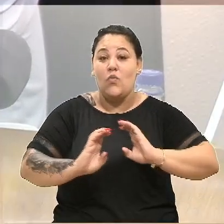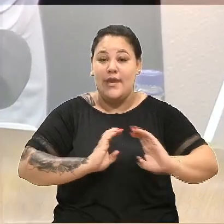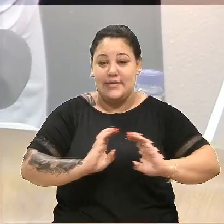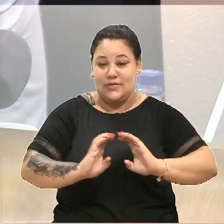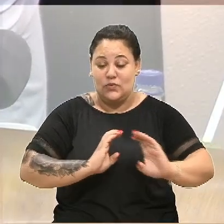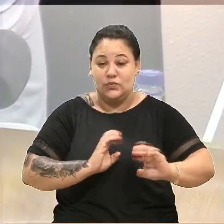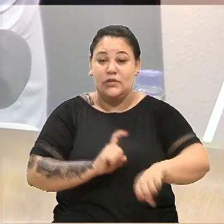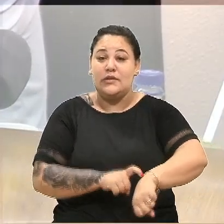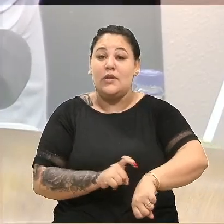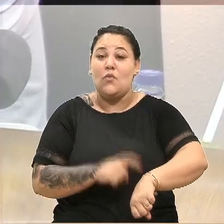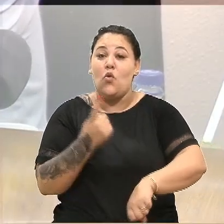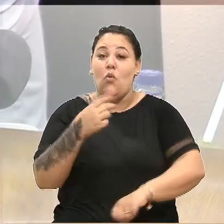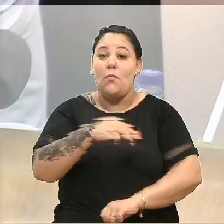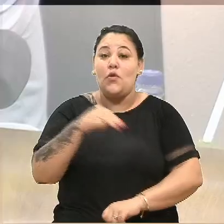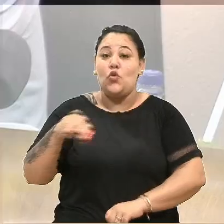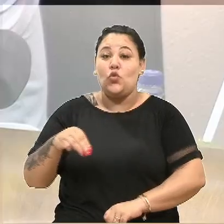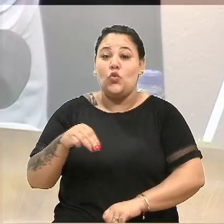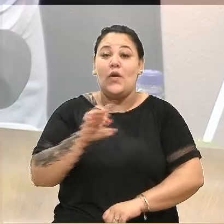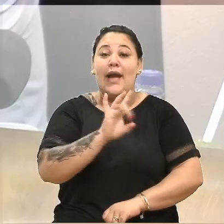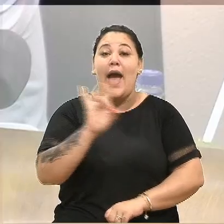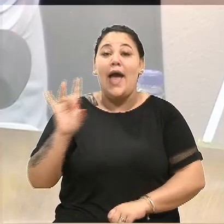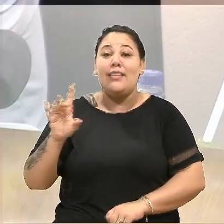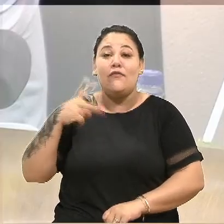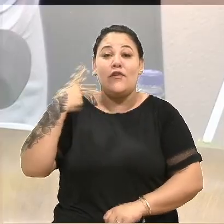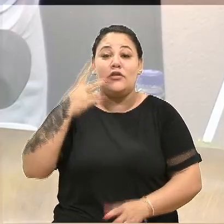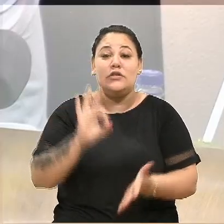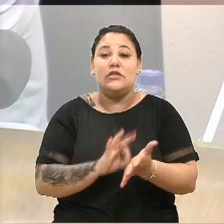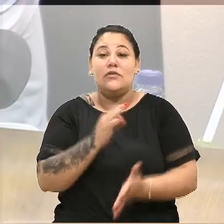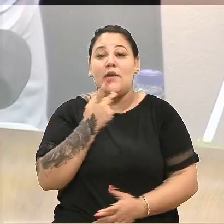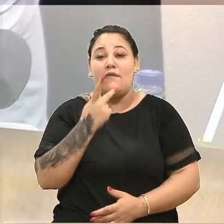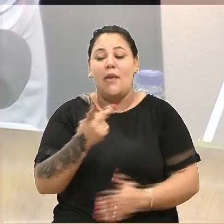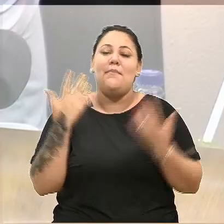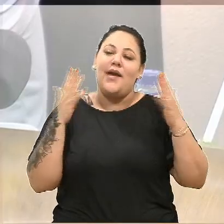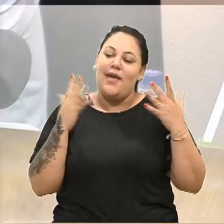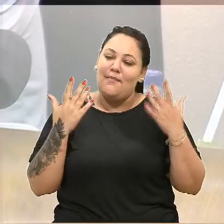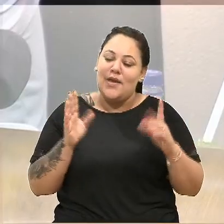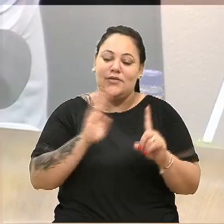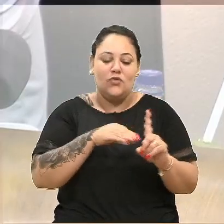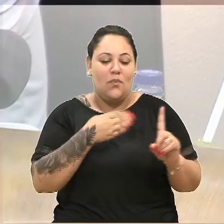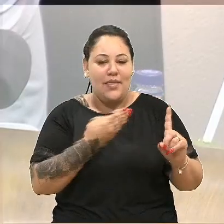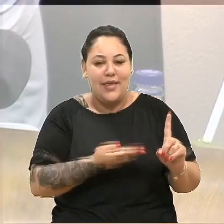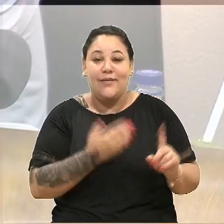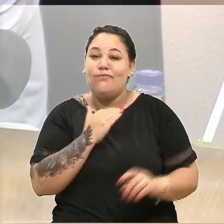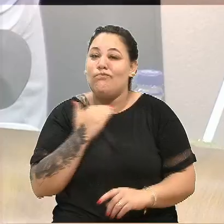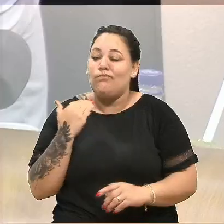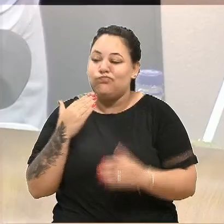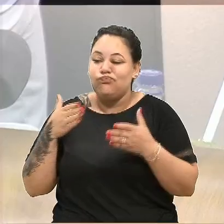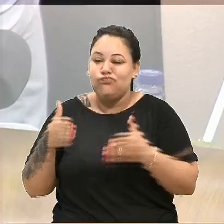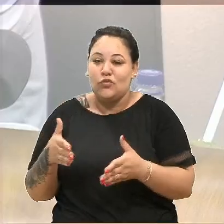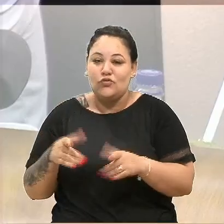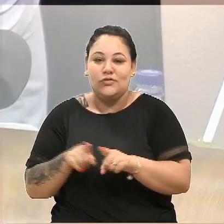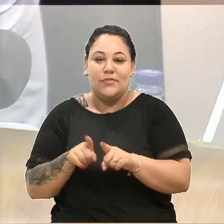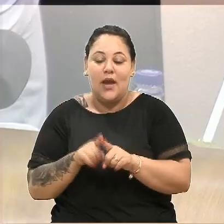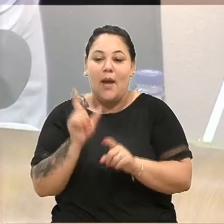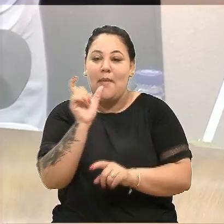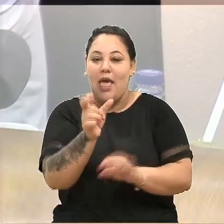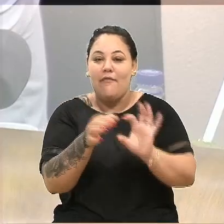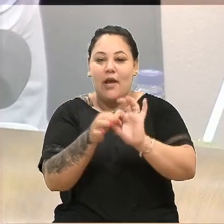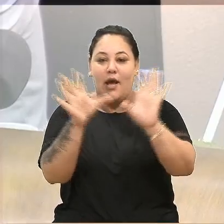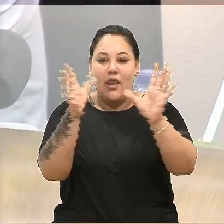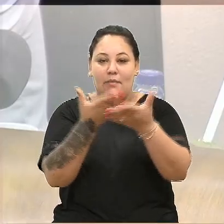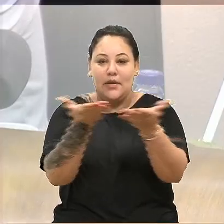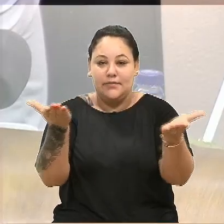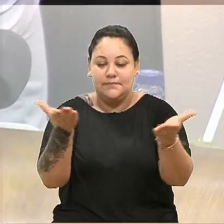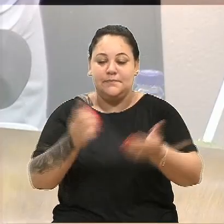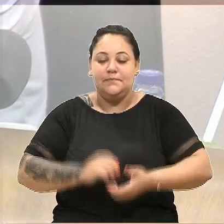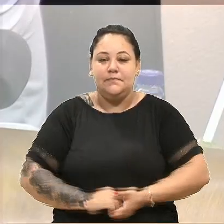comunicações, pelo tempo de 1 minuto por vereador inscrito, para a apresentação de votos de pesar, louvor ou congratulações. A palavra está à disposição